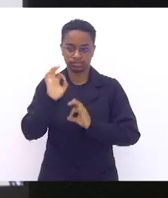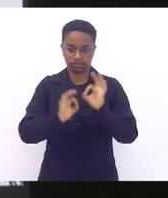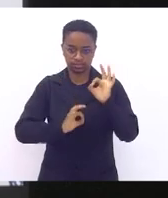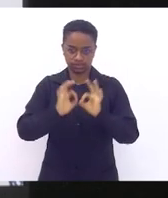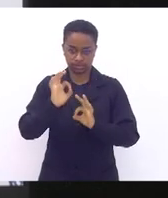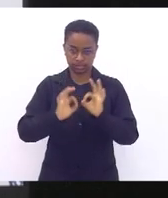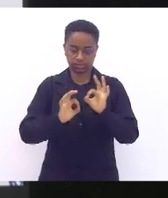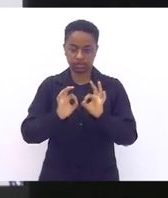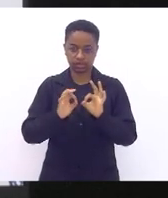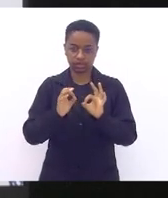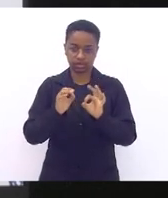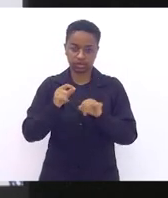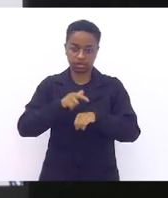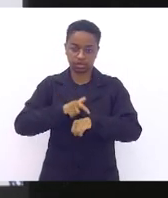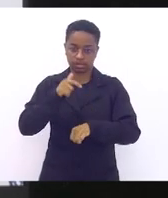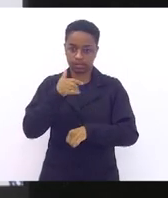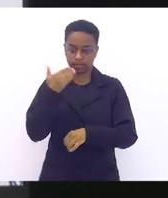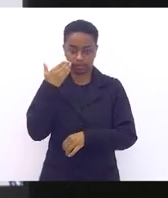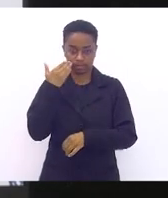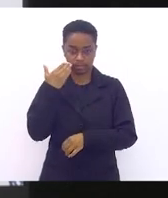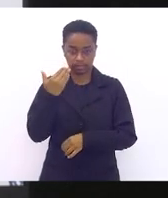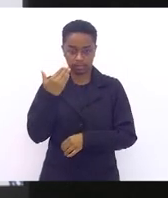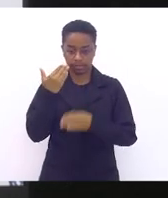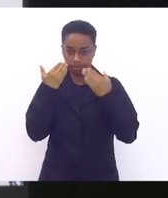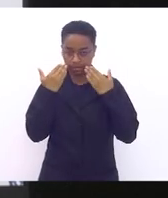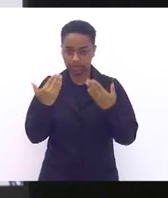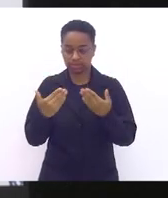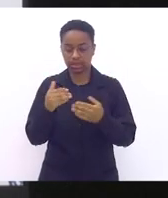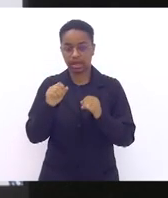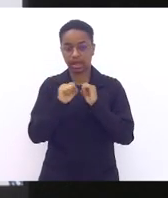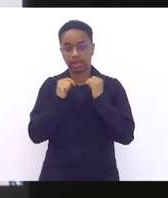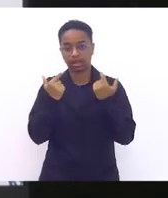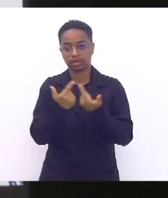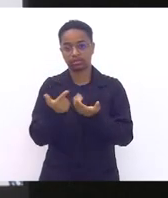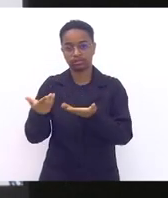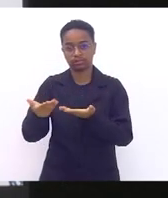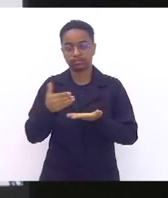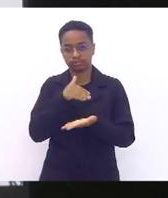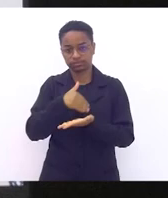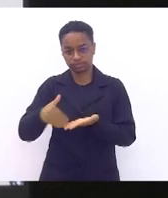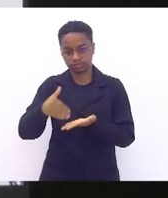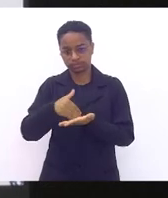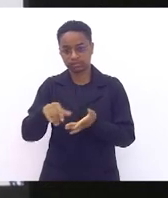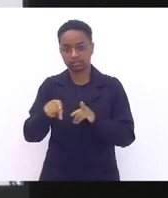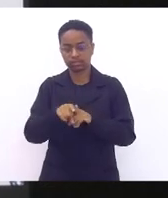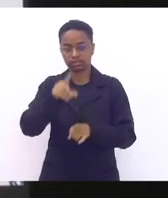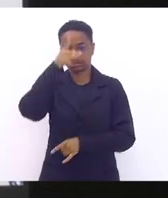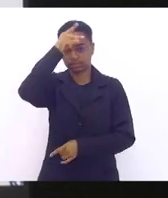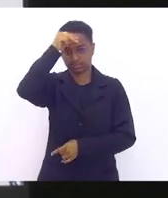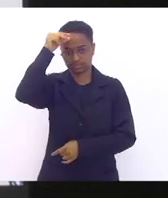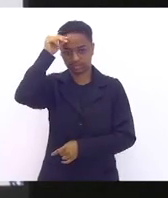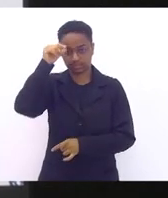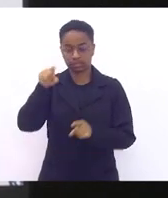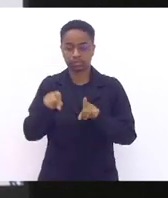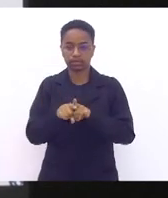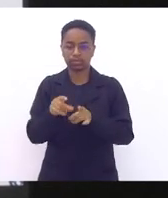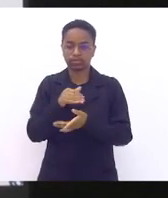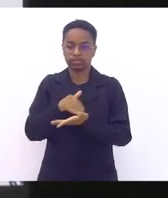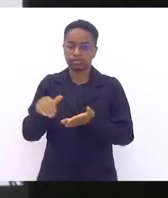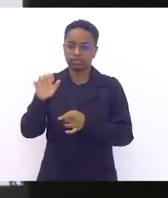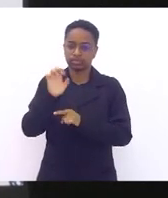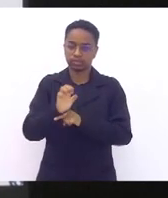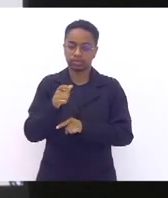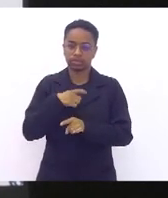na apresentação, a Alerj convocou secretários e prefeitos, né, além do secretário de Estado, nós